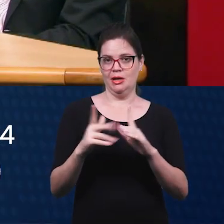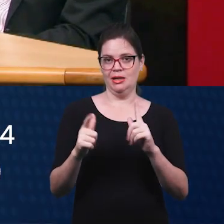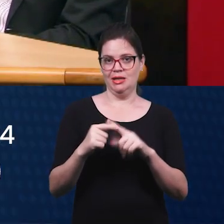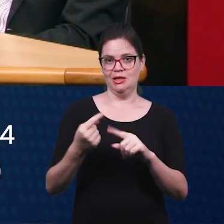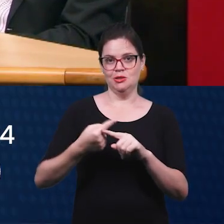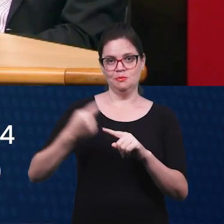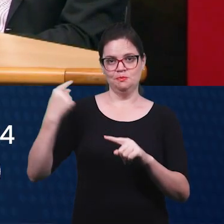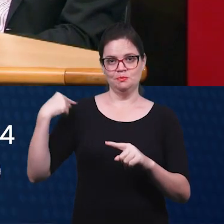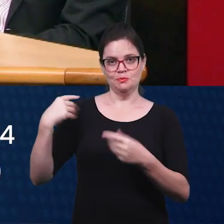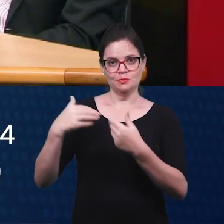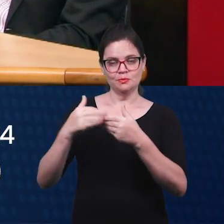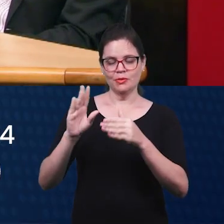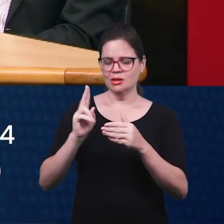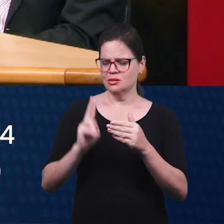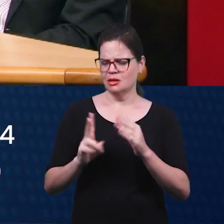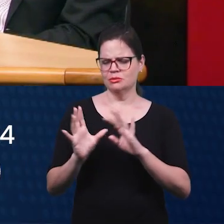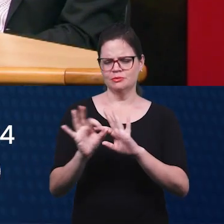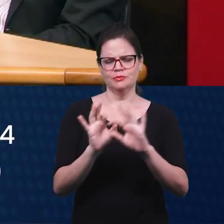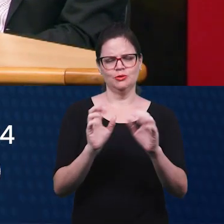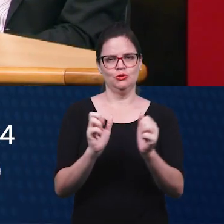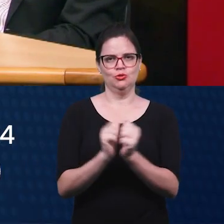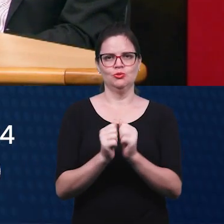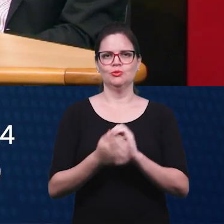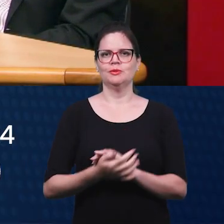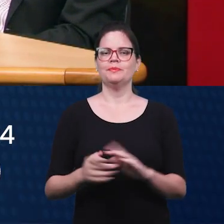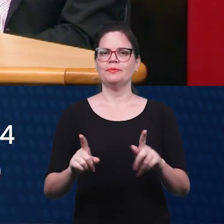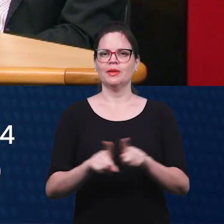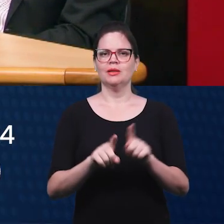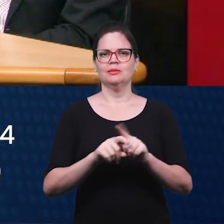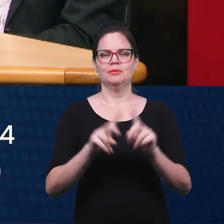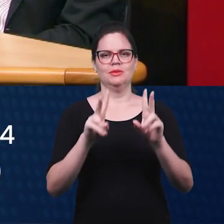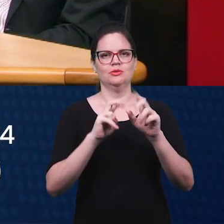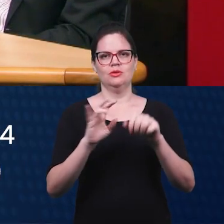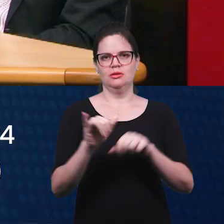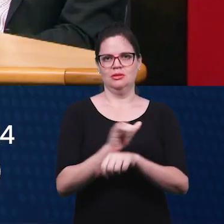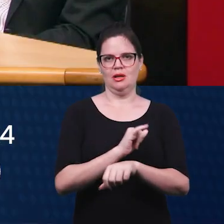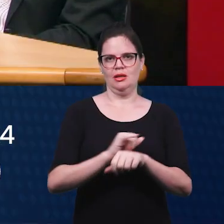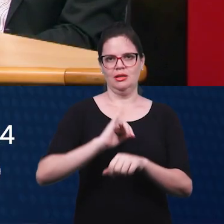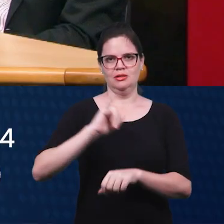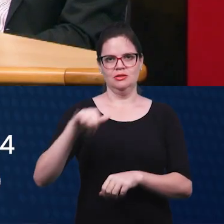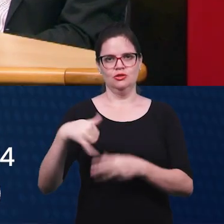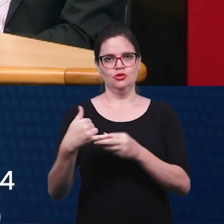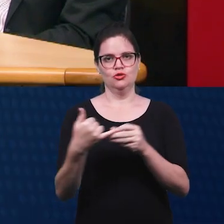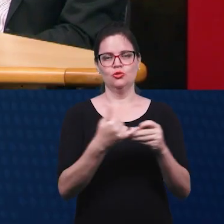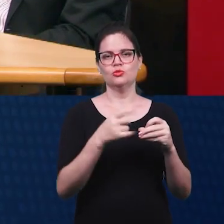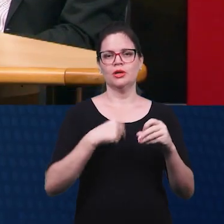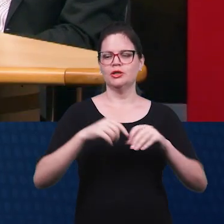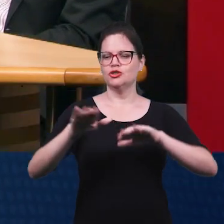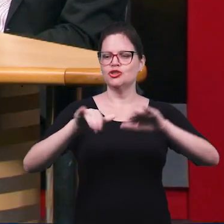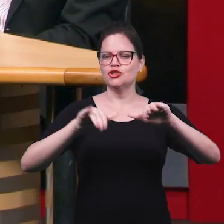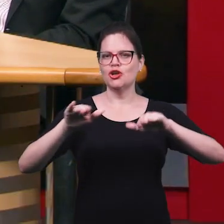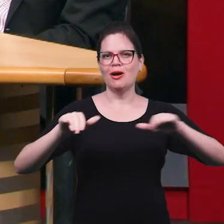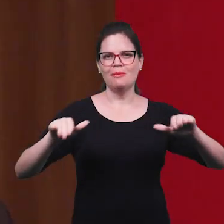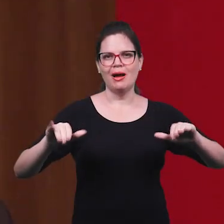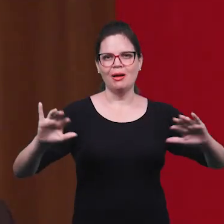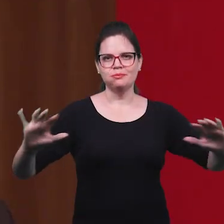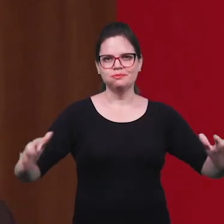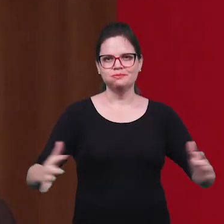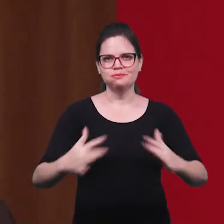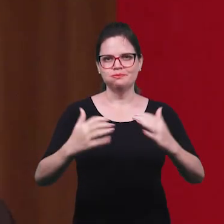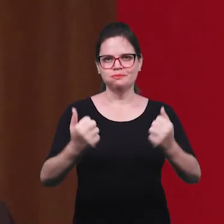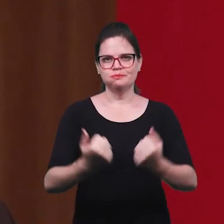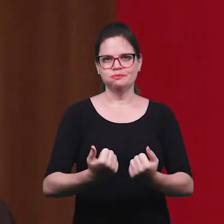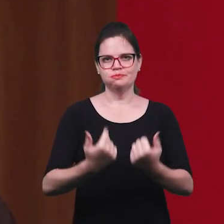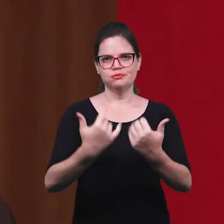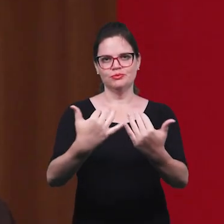unida. Interessante enfatizar, pastor, que essa estratégia de Josué de unir a todos ali, ela tinha um